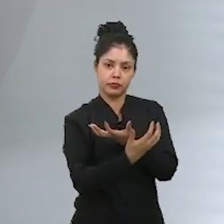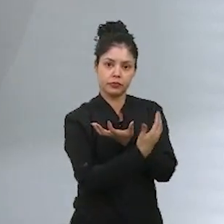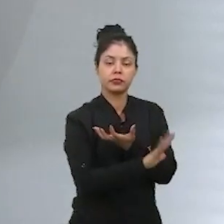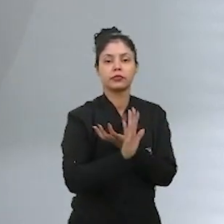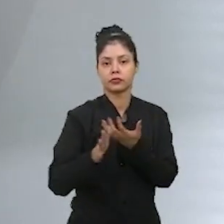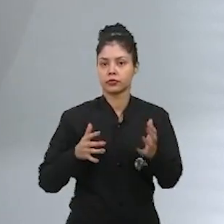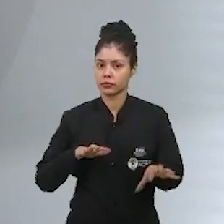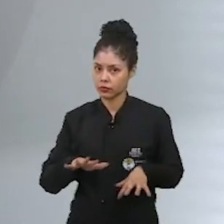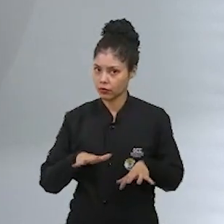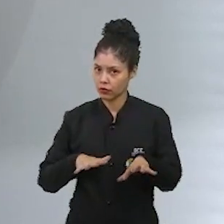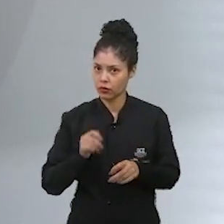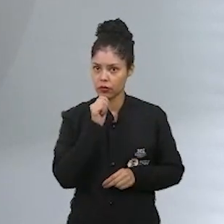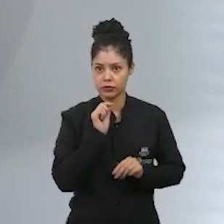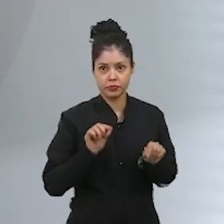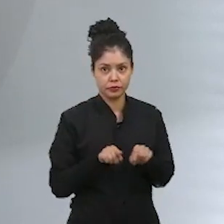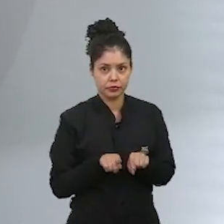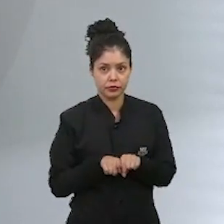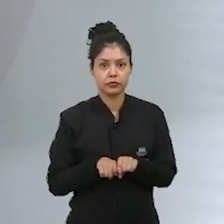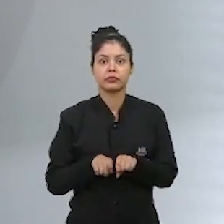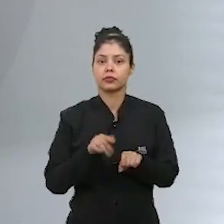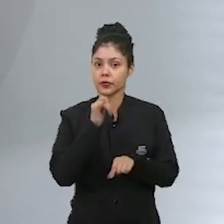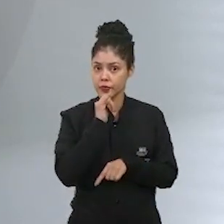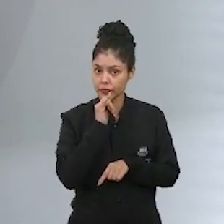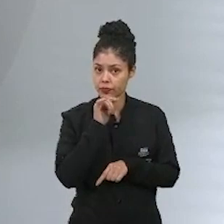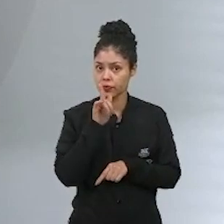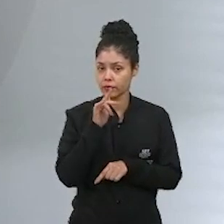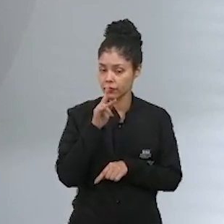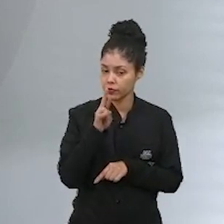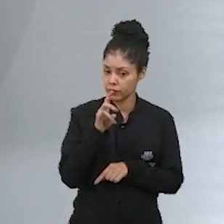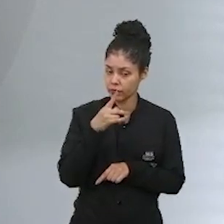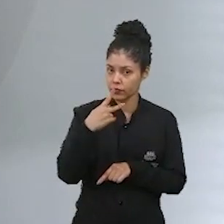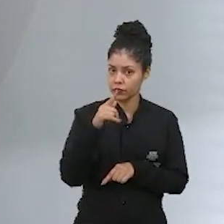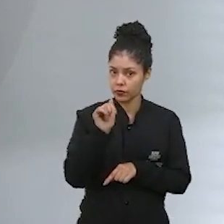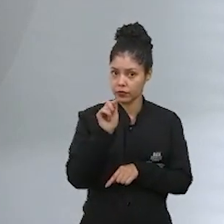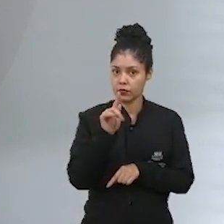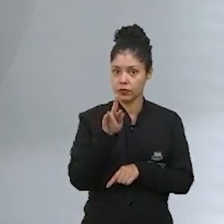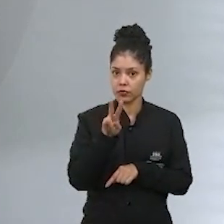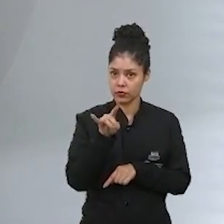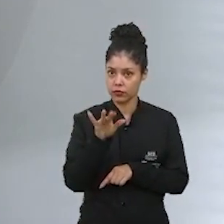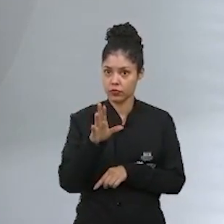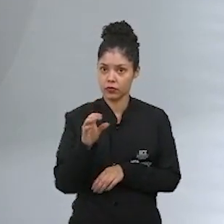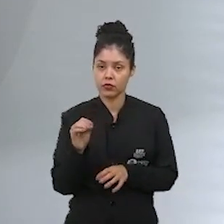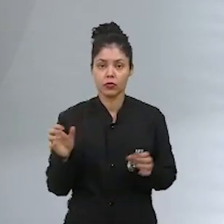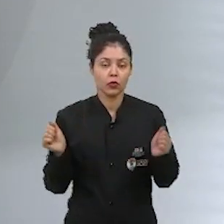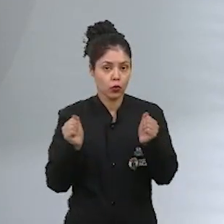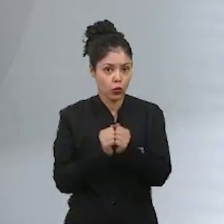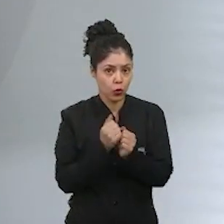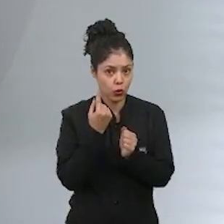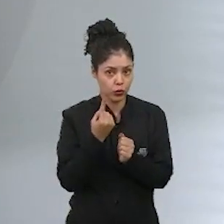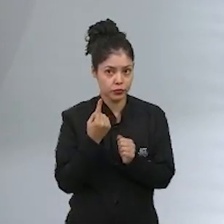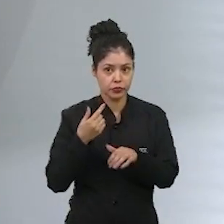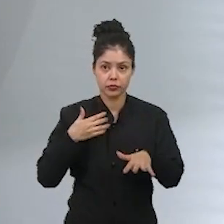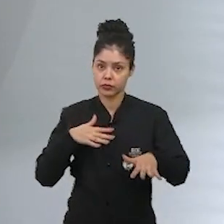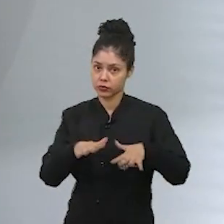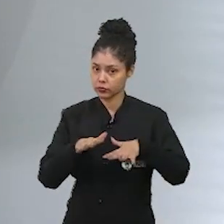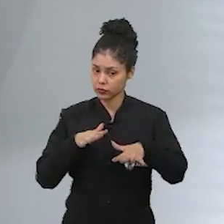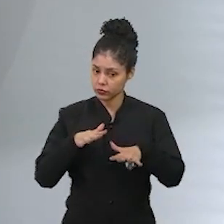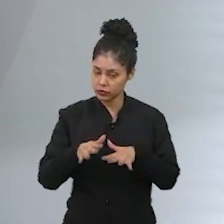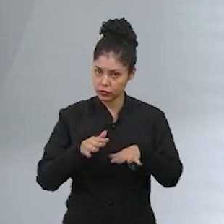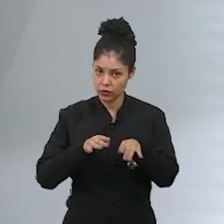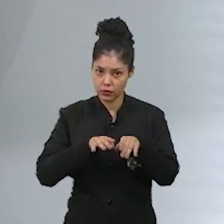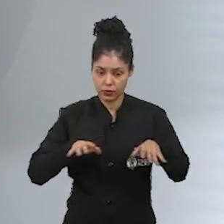Já ali, retomando a questão da Pangeia, lembra que no começo era apenas um continente só, por conta dos movimentos das